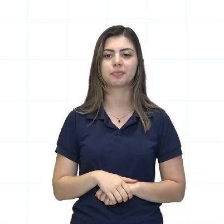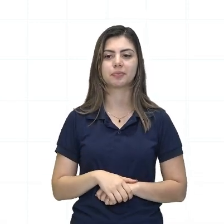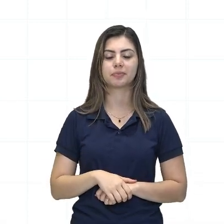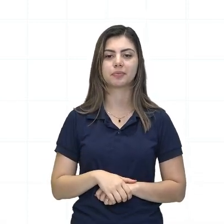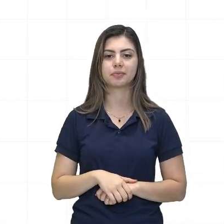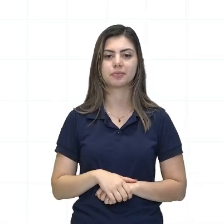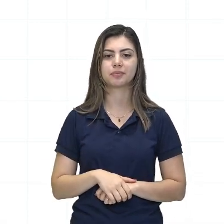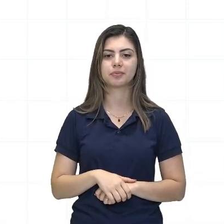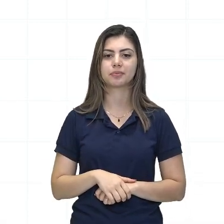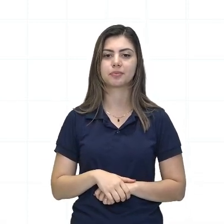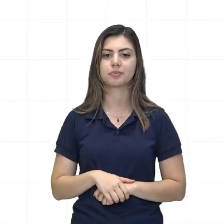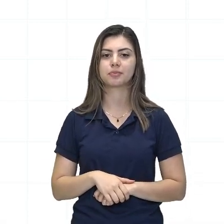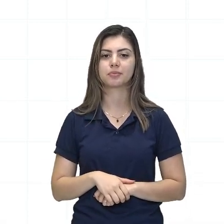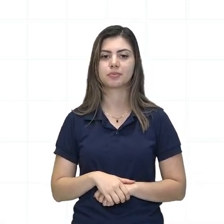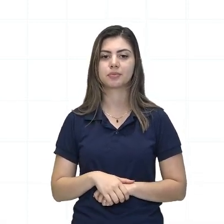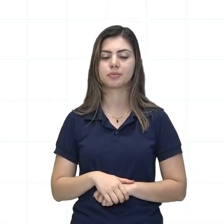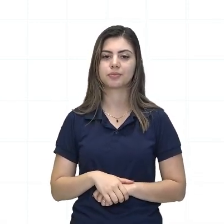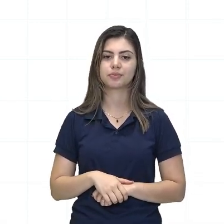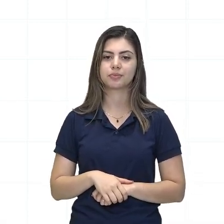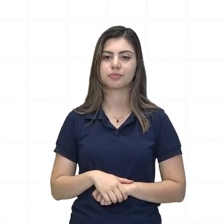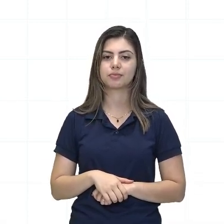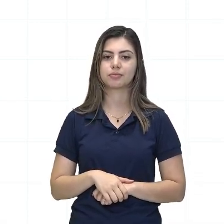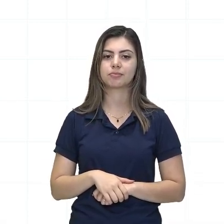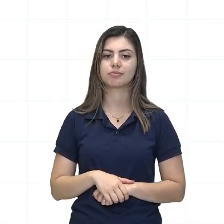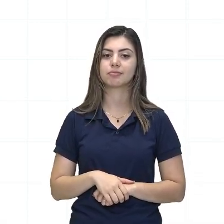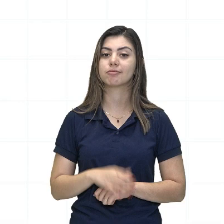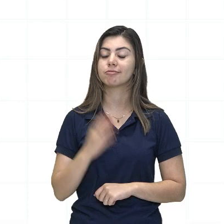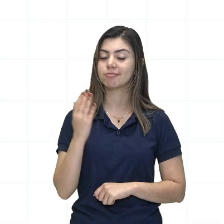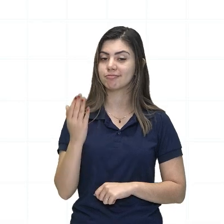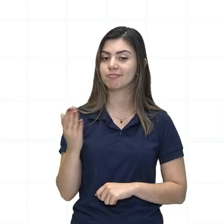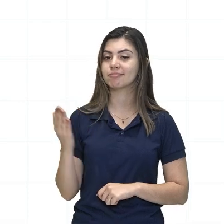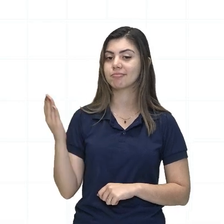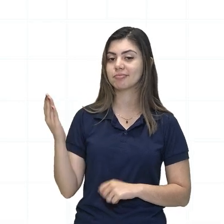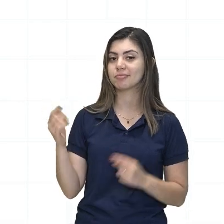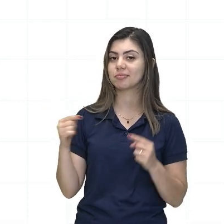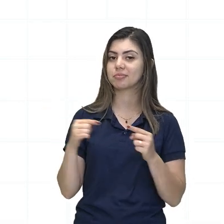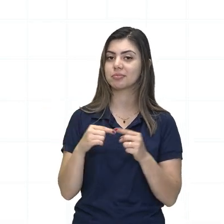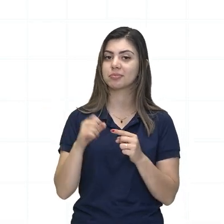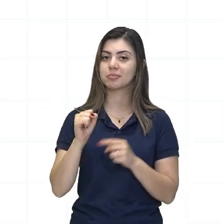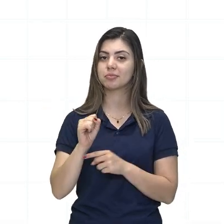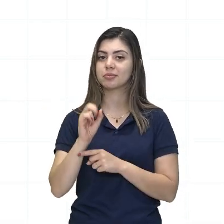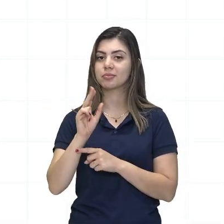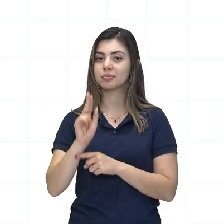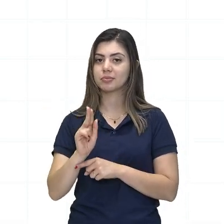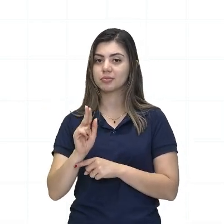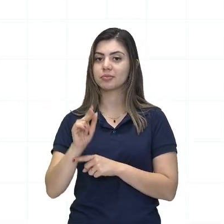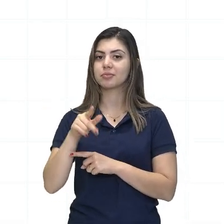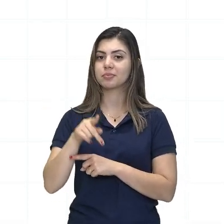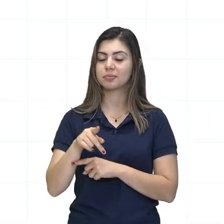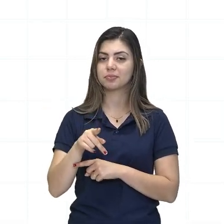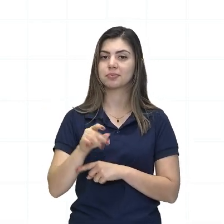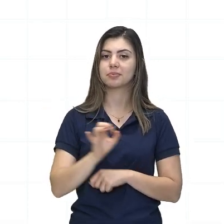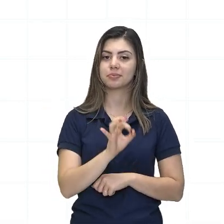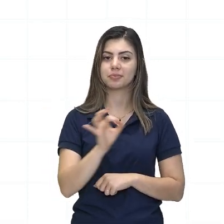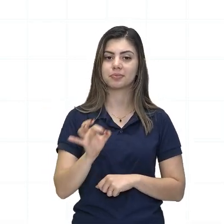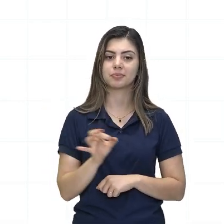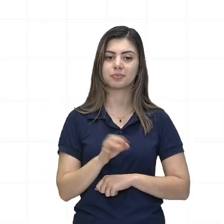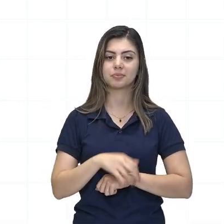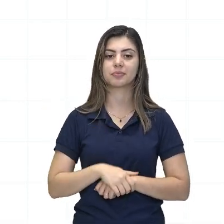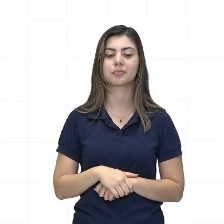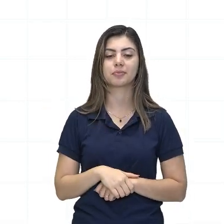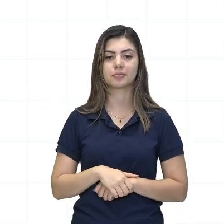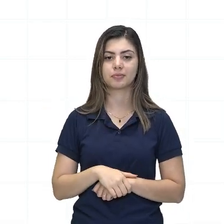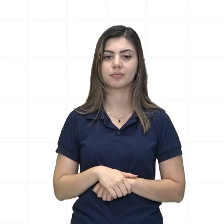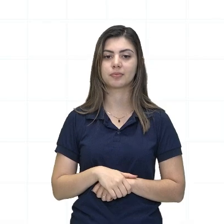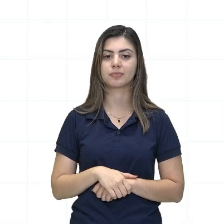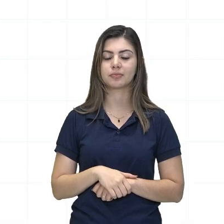bom? Então, esse aí é o SUP, ok? Praticado aí, esse aí já